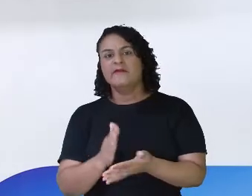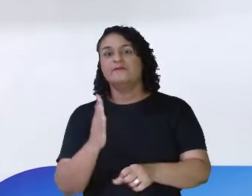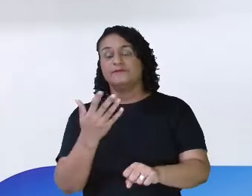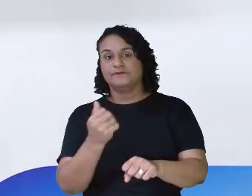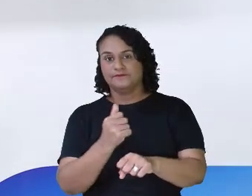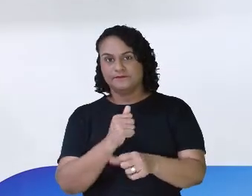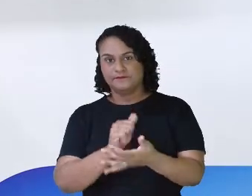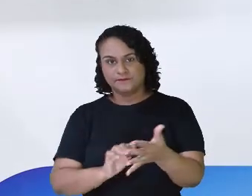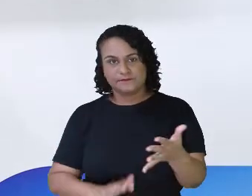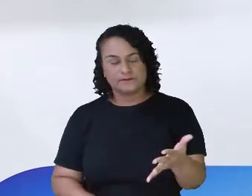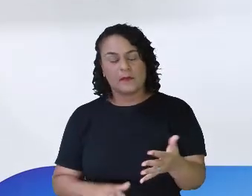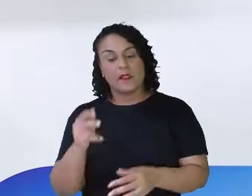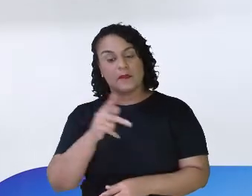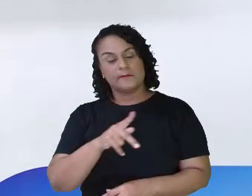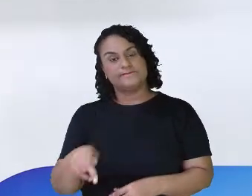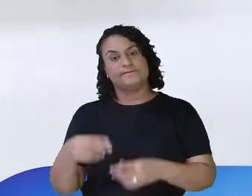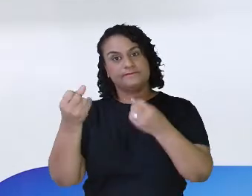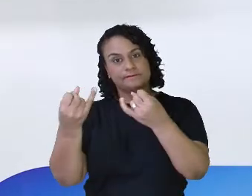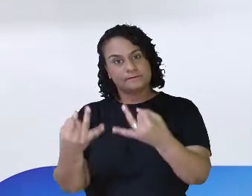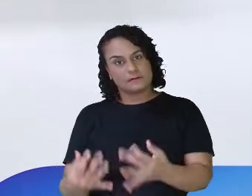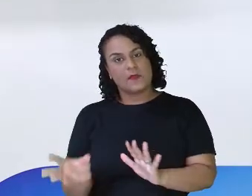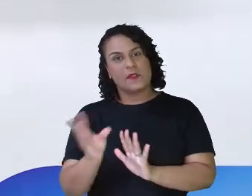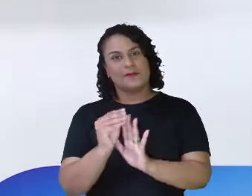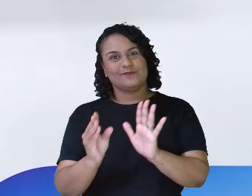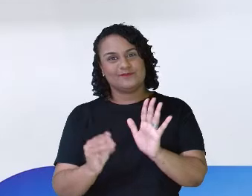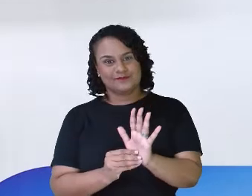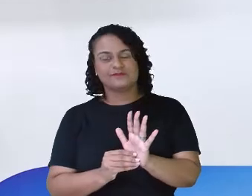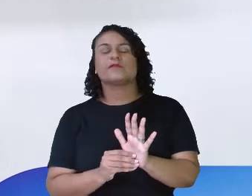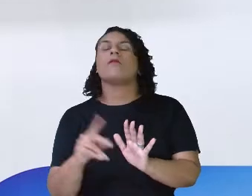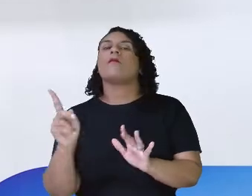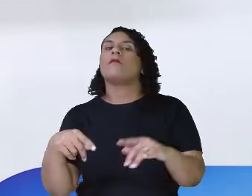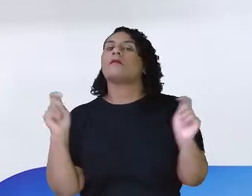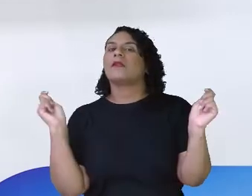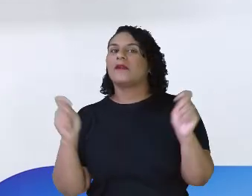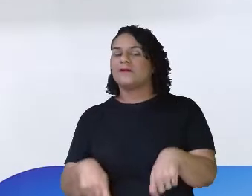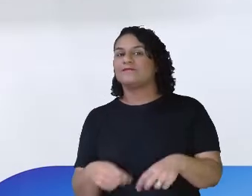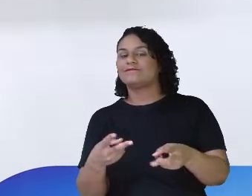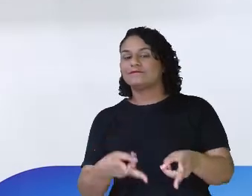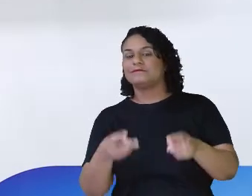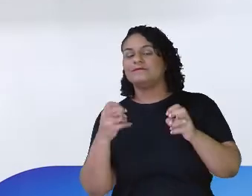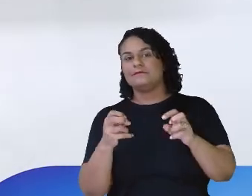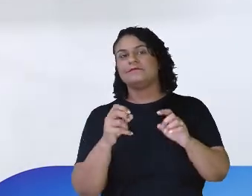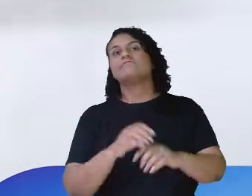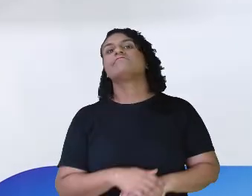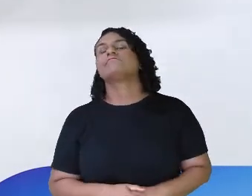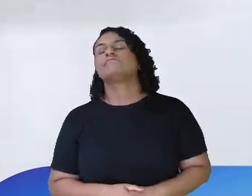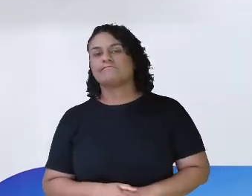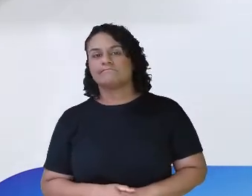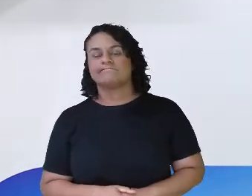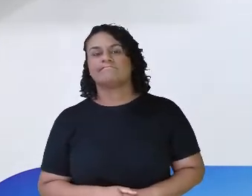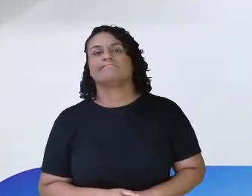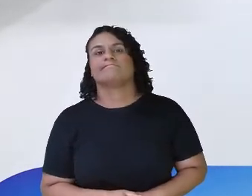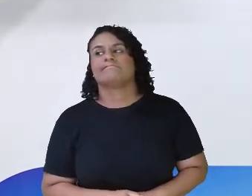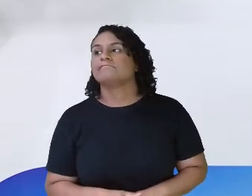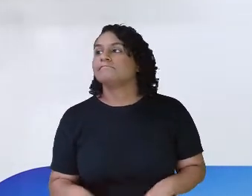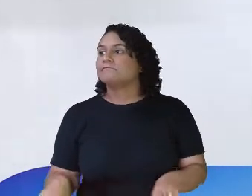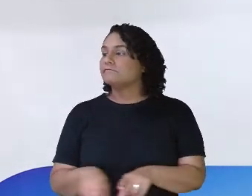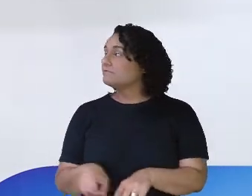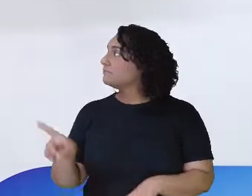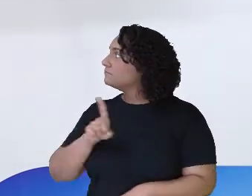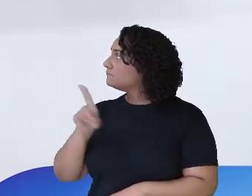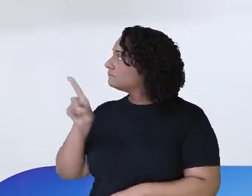professora explica o conteúdo do dia. É possível a gente enxergar figura plana. Numa placa